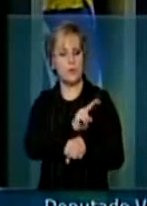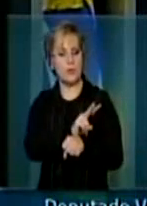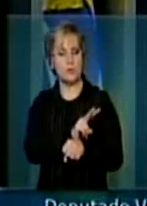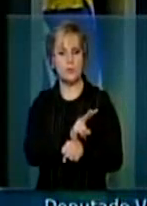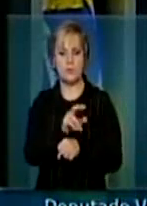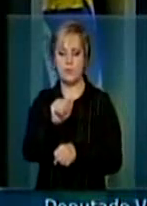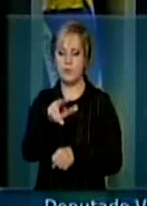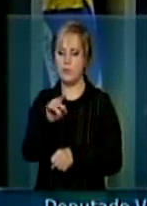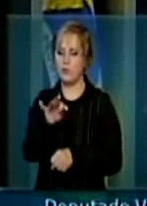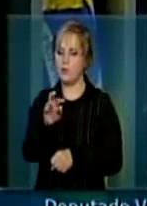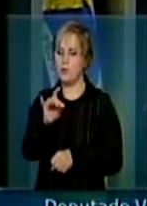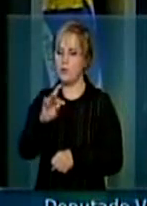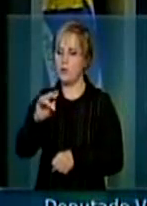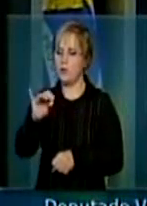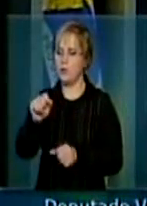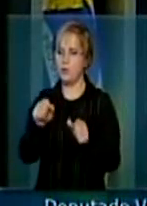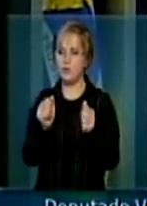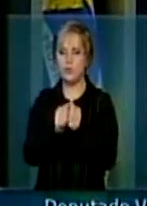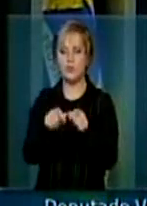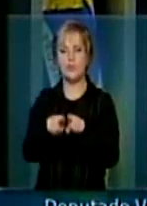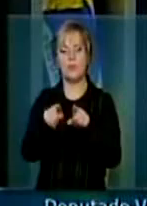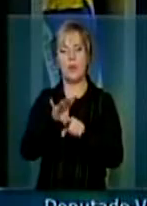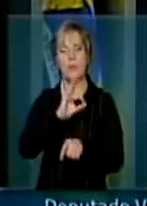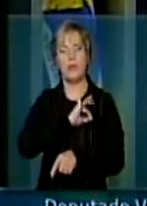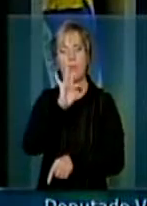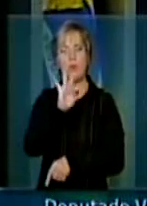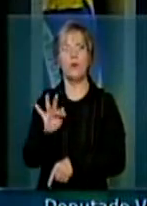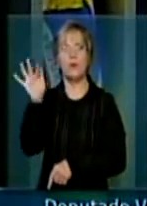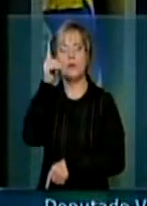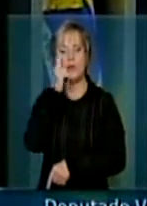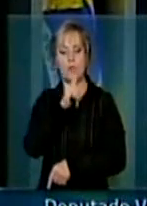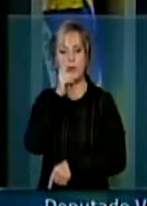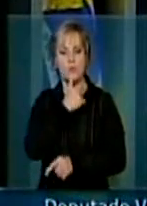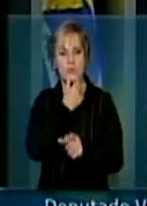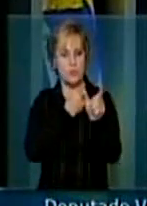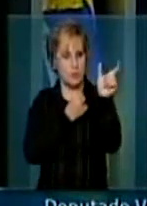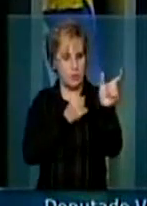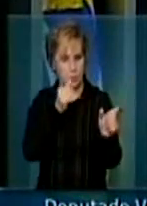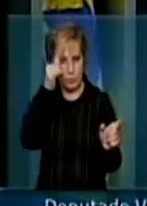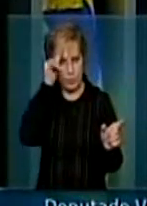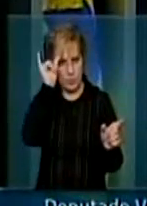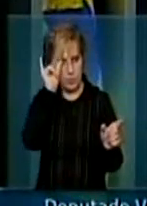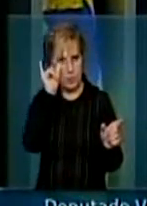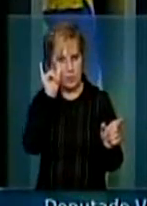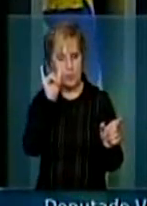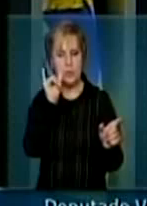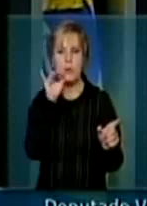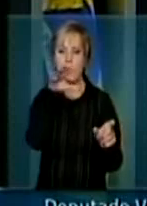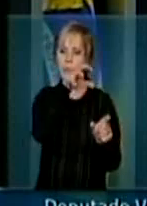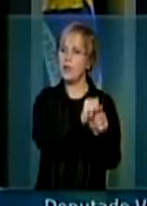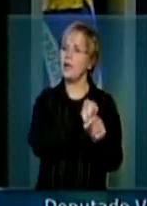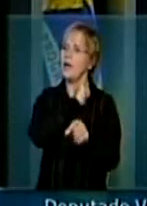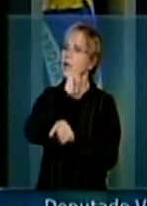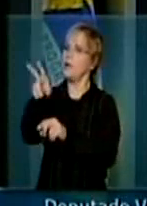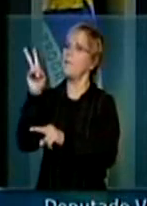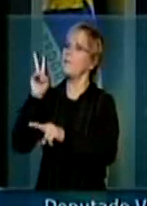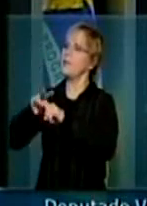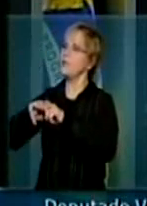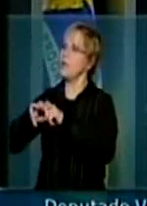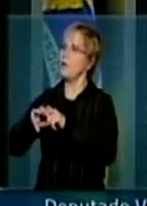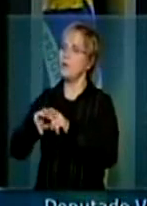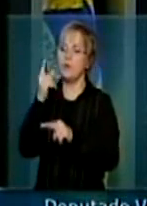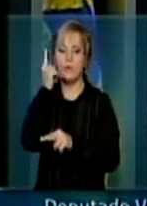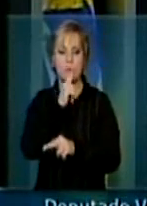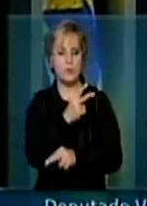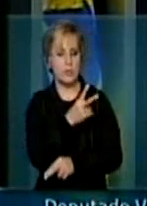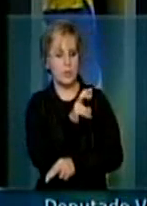uma parceria com a Polícia Federal que nós colocamos estes fazendeiros na prisão e liberamos estes seres humanos